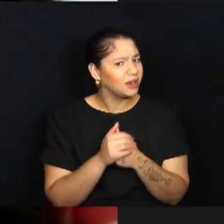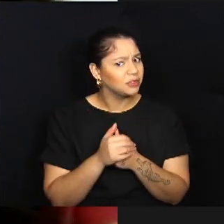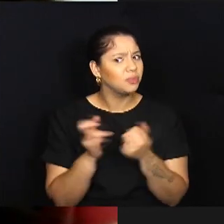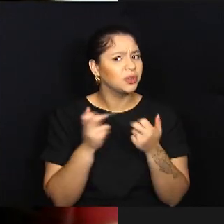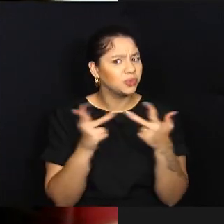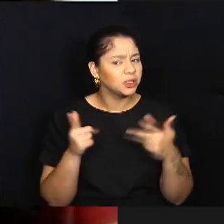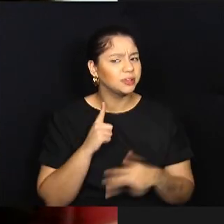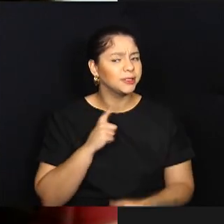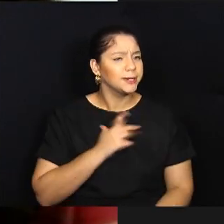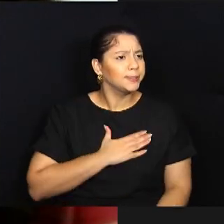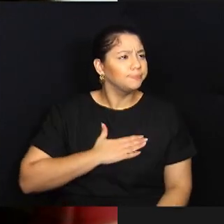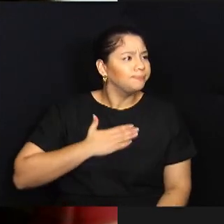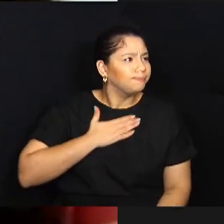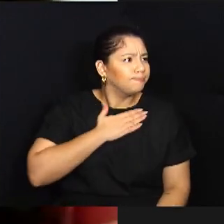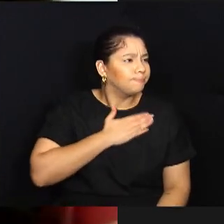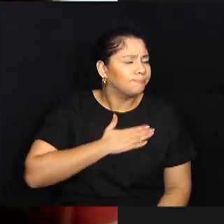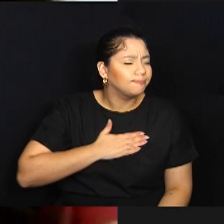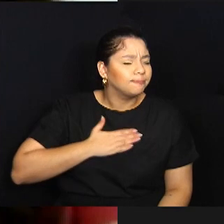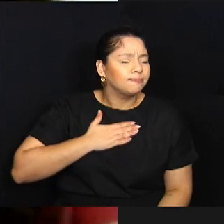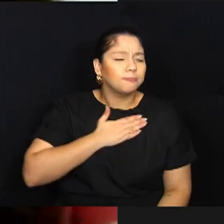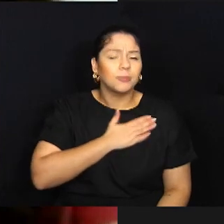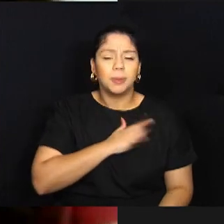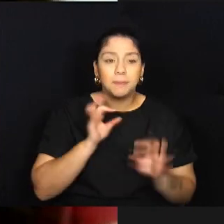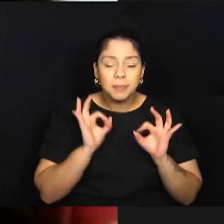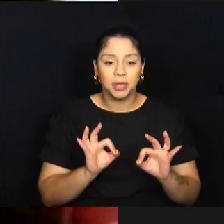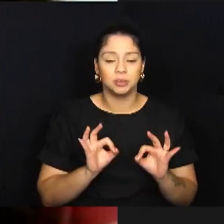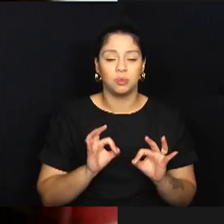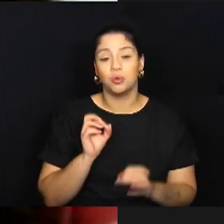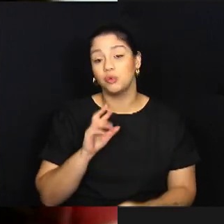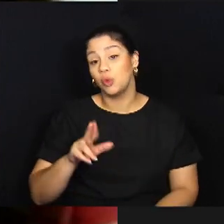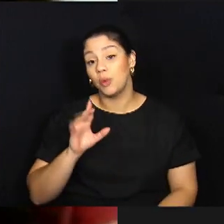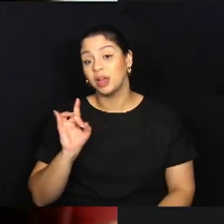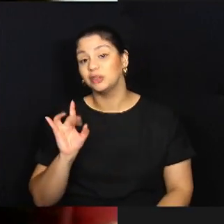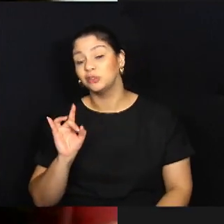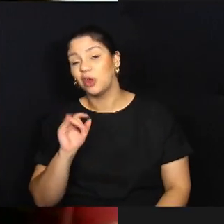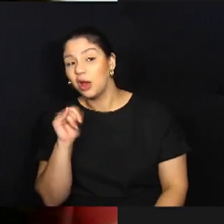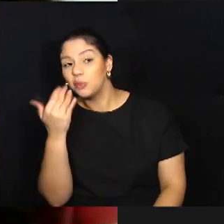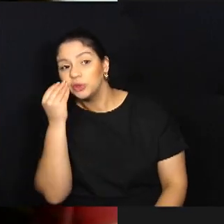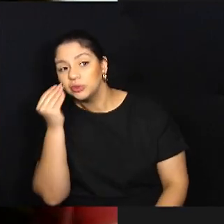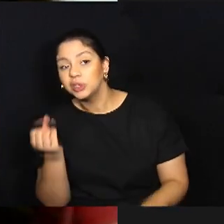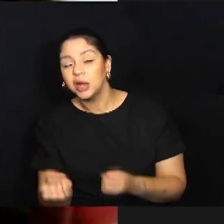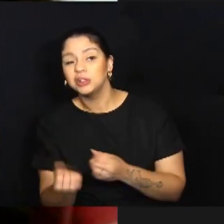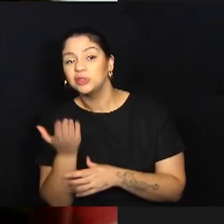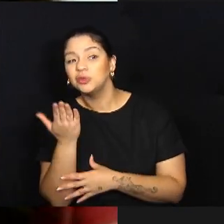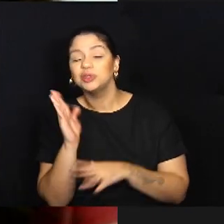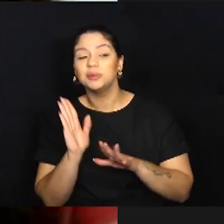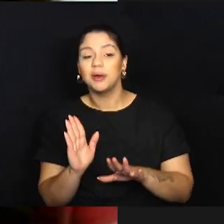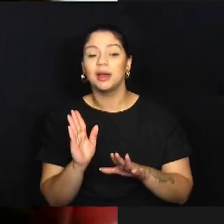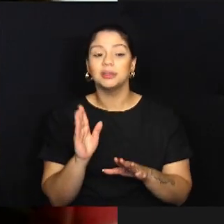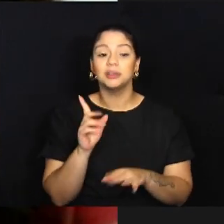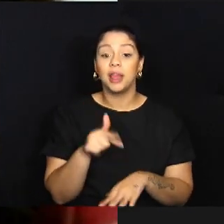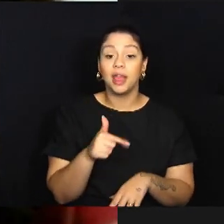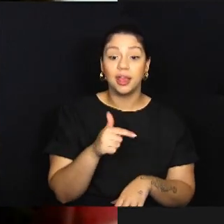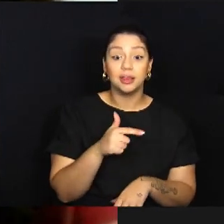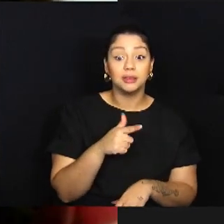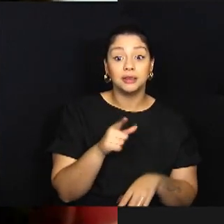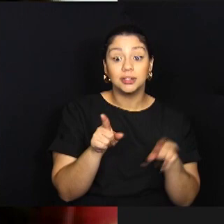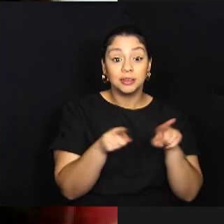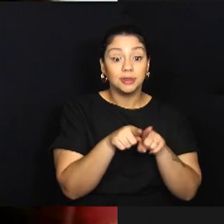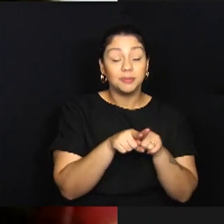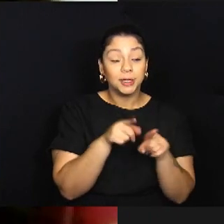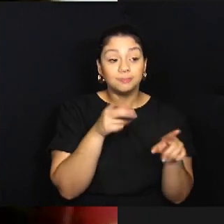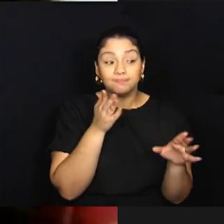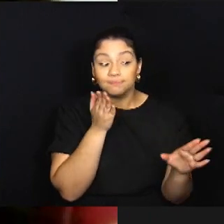mais fazer, né? Ao invés não só aquilo que as oportunidades vão aparecendo, mas olha, eu vou tentar cavar uma oportunidade. E